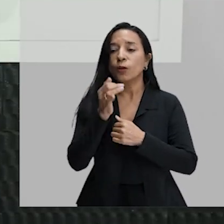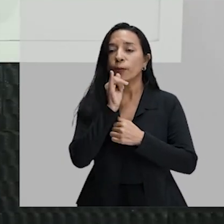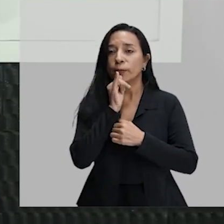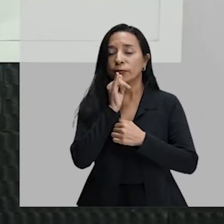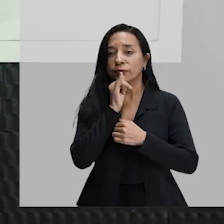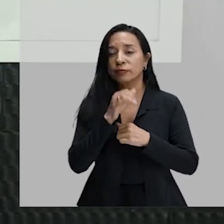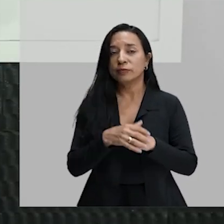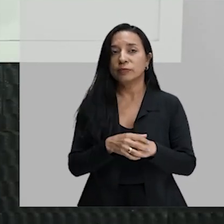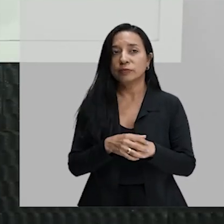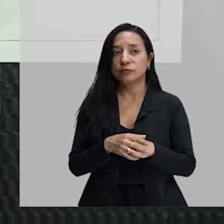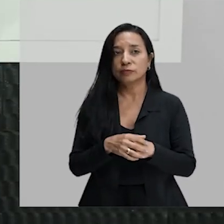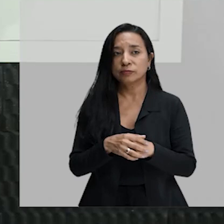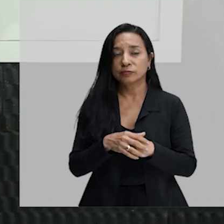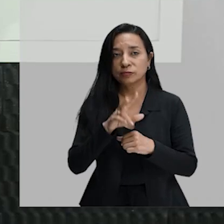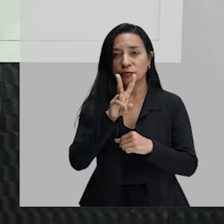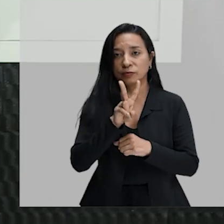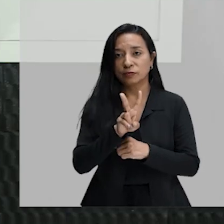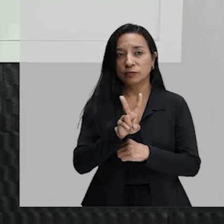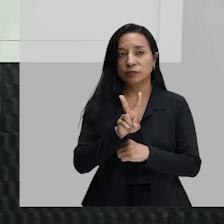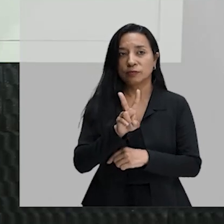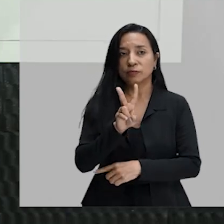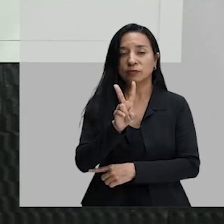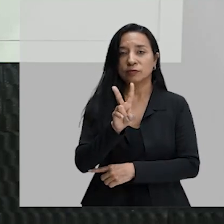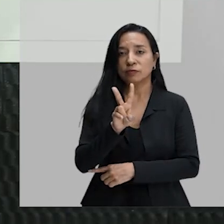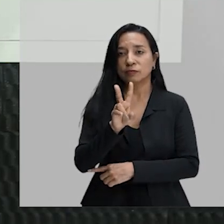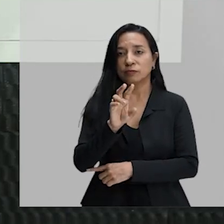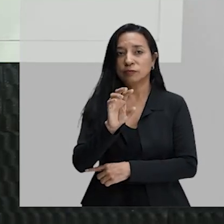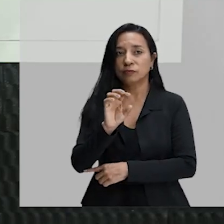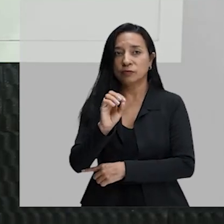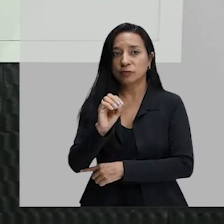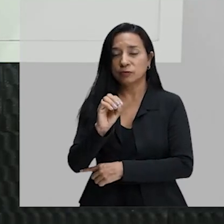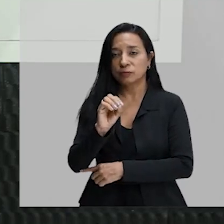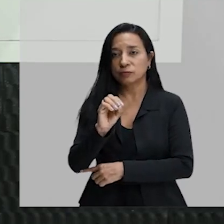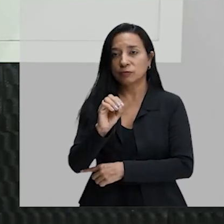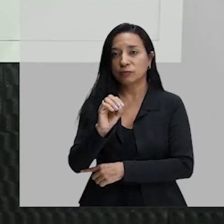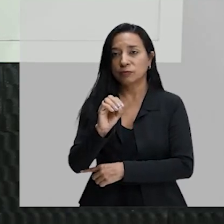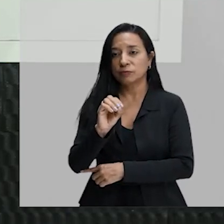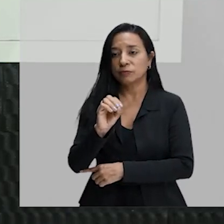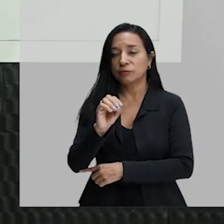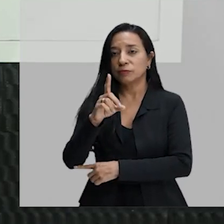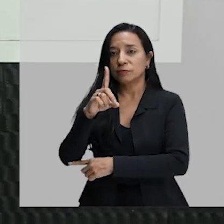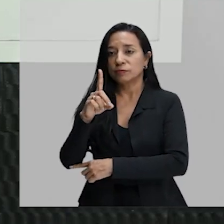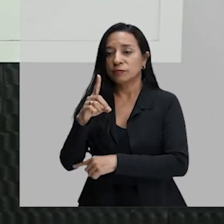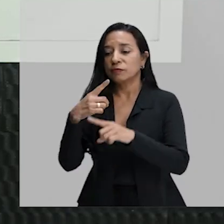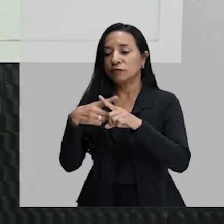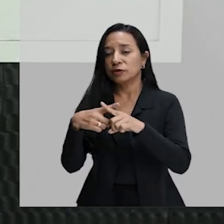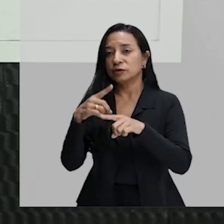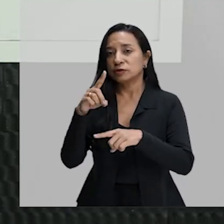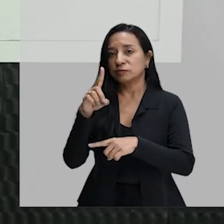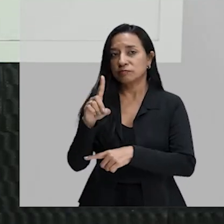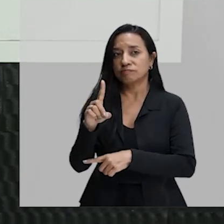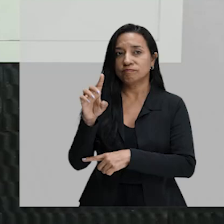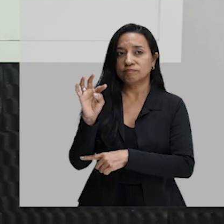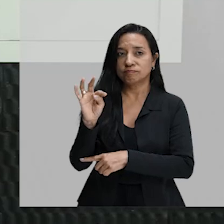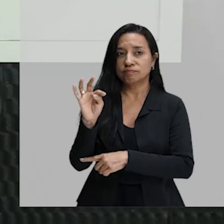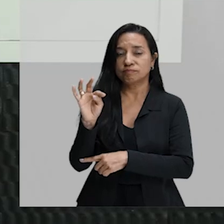exemplo, volume inicial e variação da temperatura, né, eu posso escrever desse jeito.